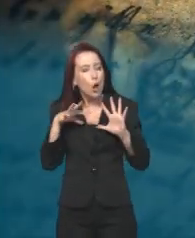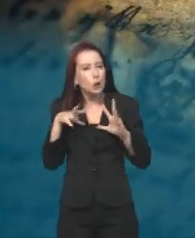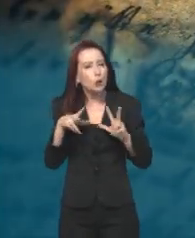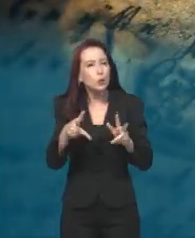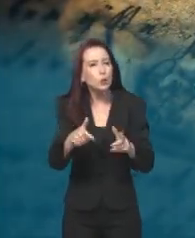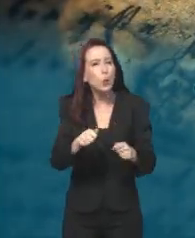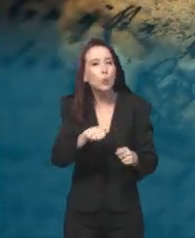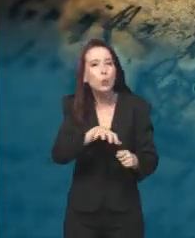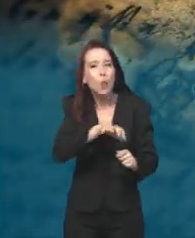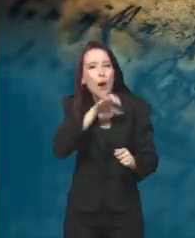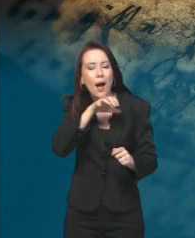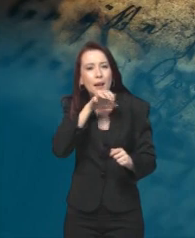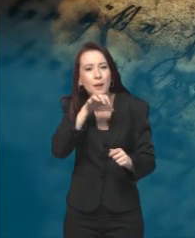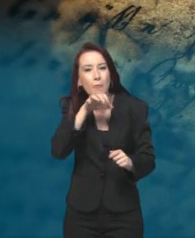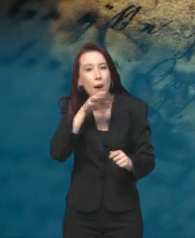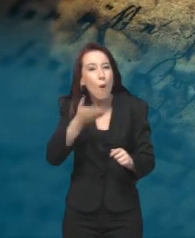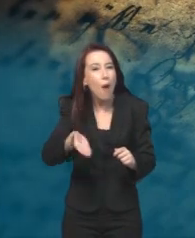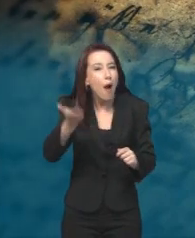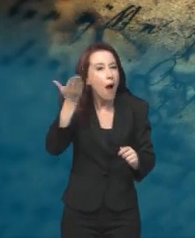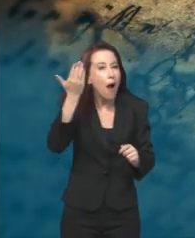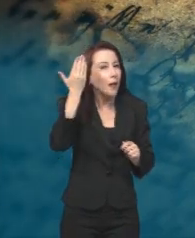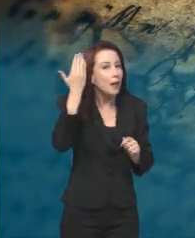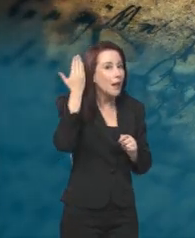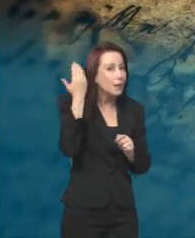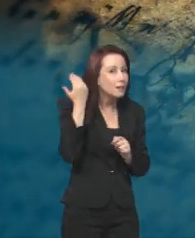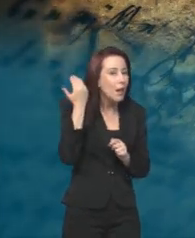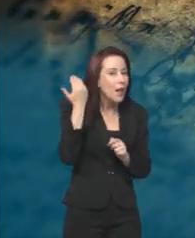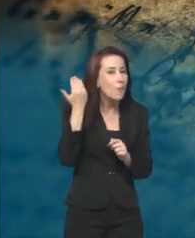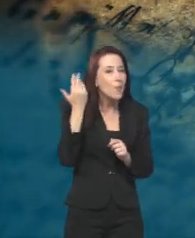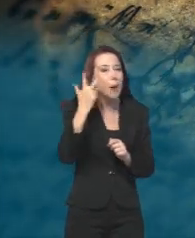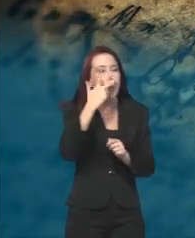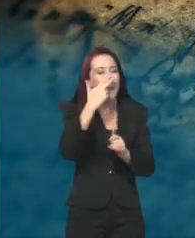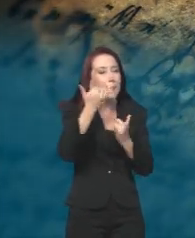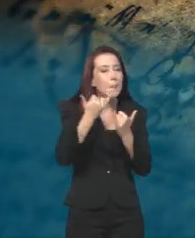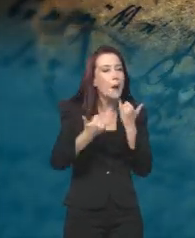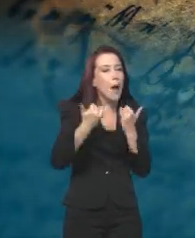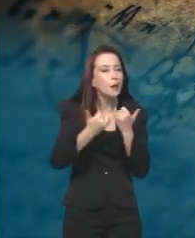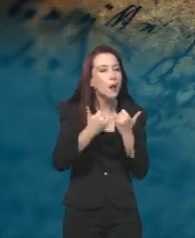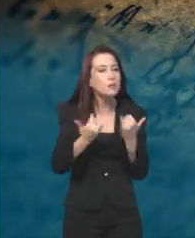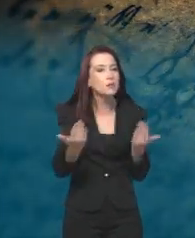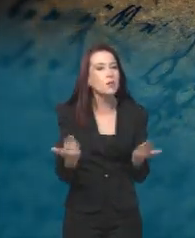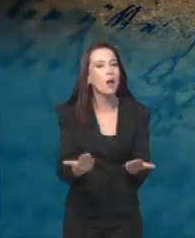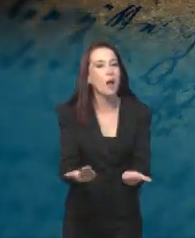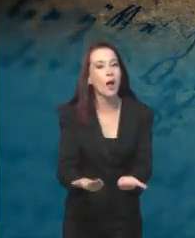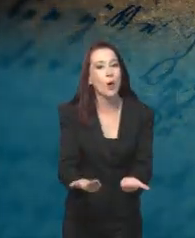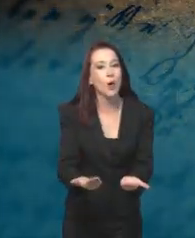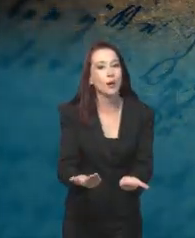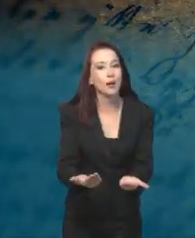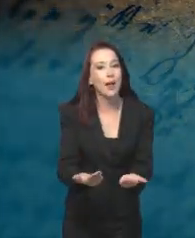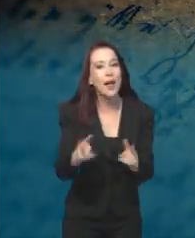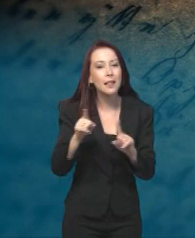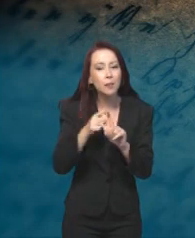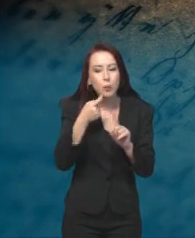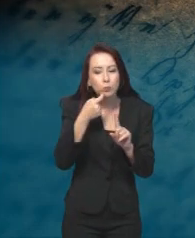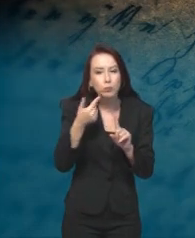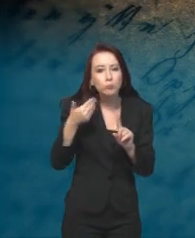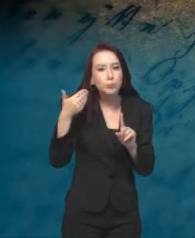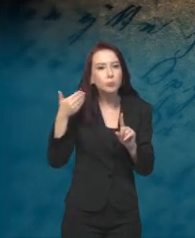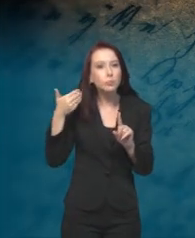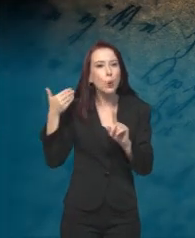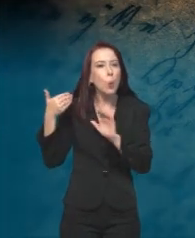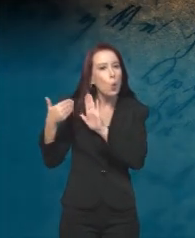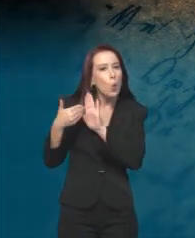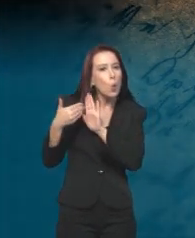de que toda a criação animal atual existiu naqueles tempos em um modelo mais ou menos semelhante e que